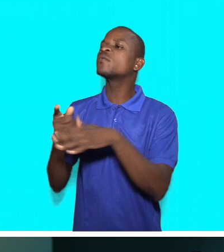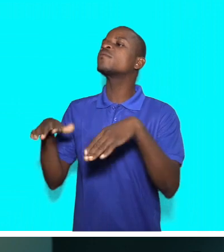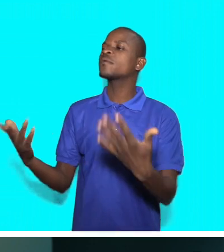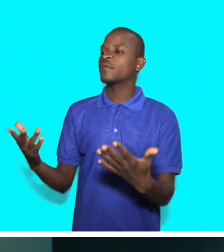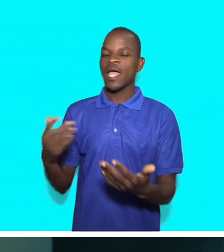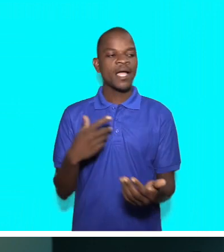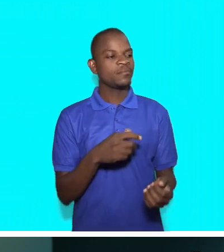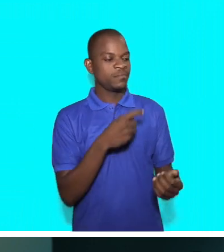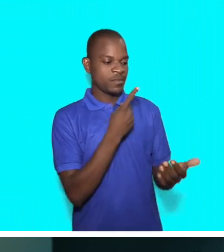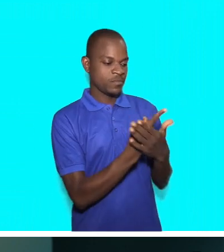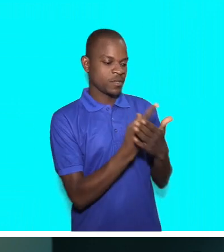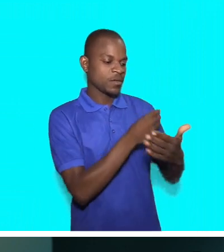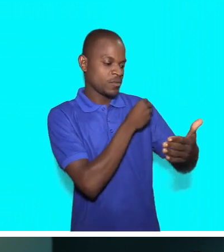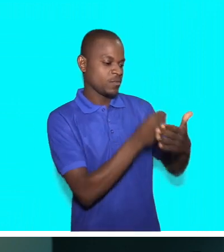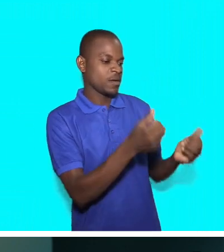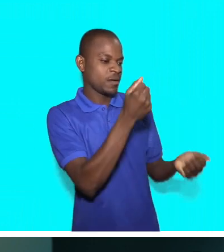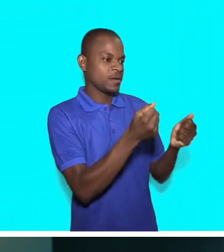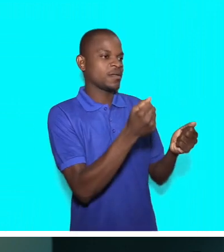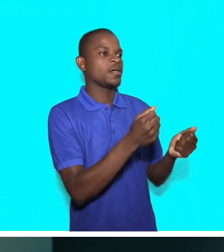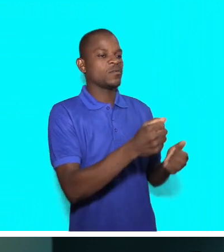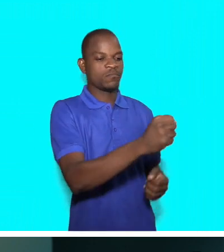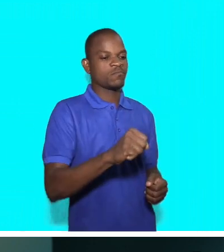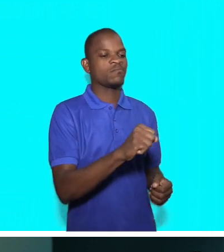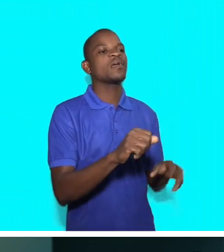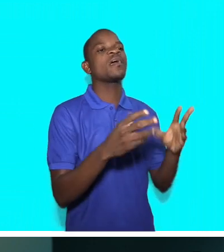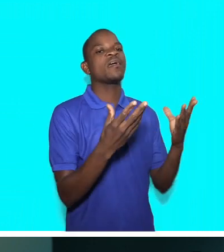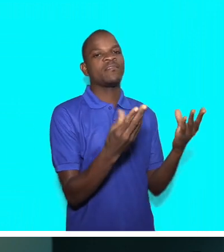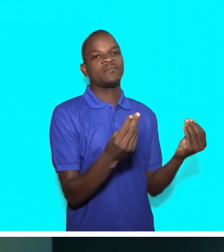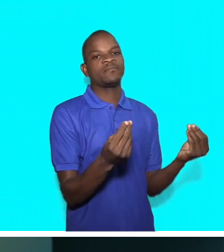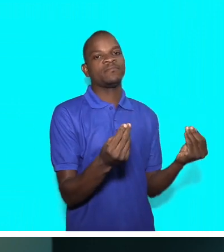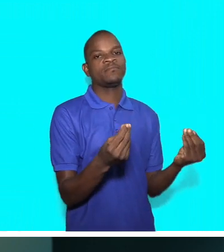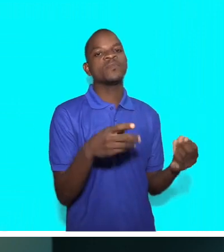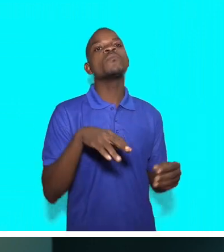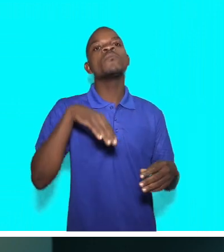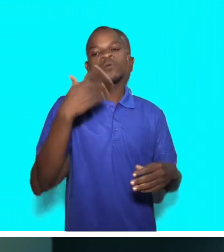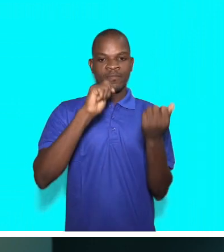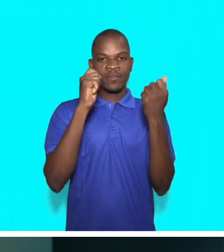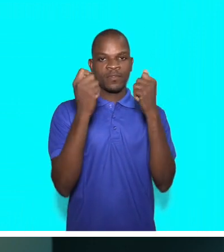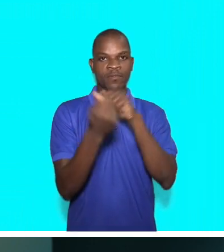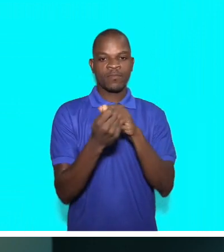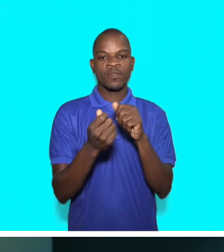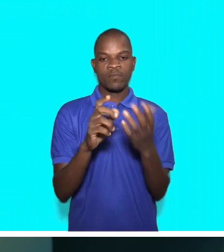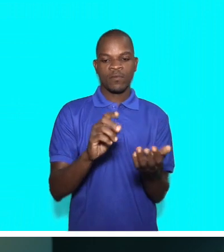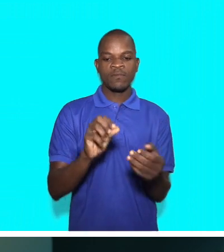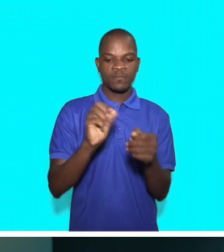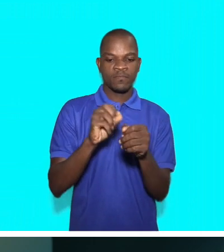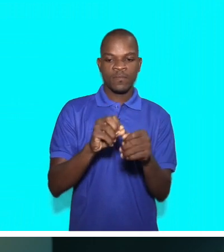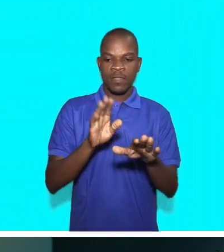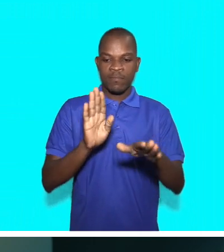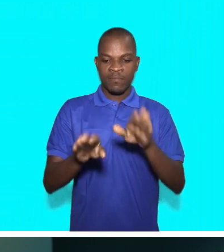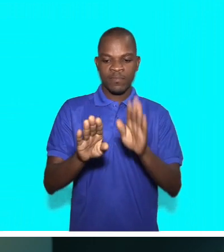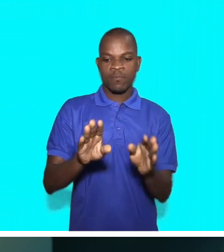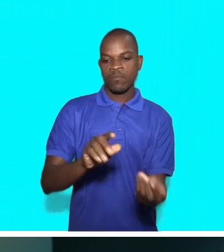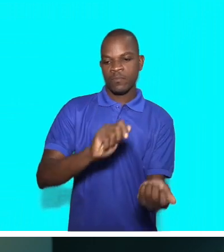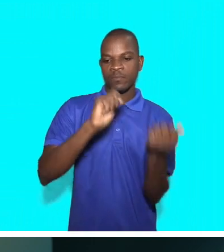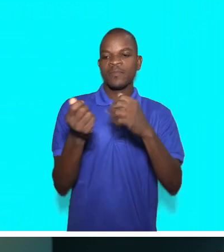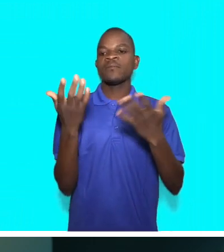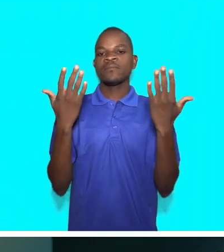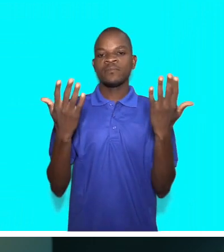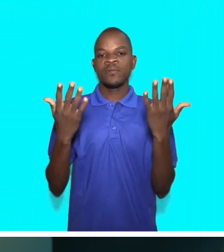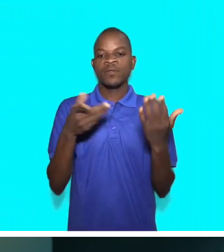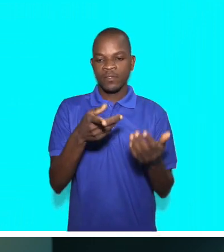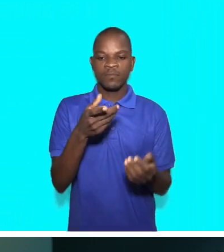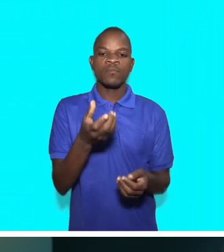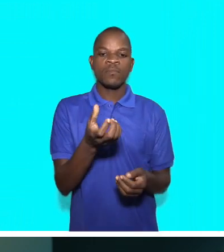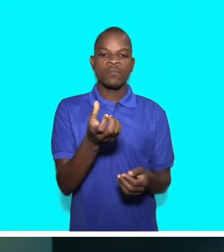compra um carro automático que tem menos serviços. E o resto é comigo. A transformação consiste em